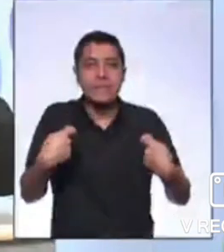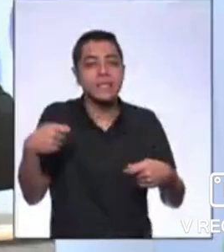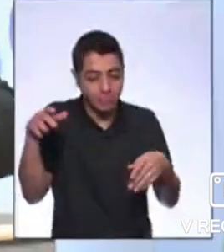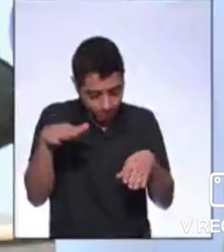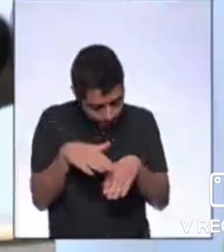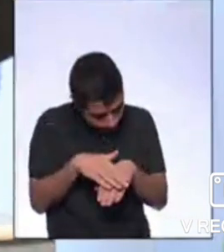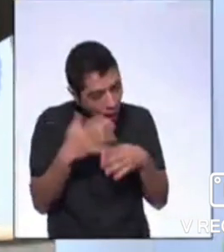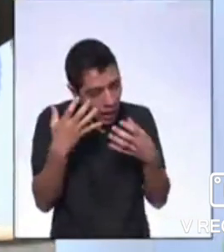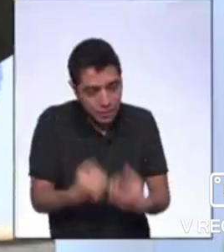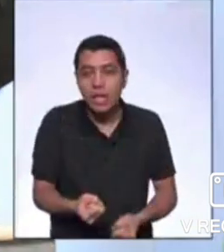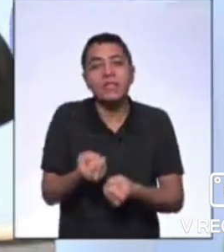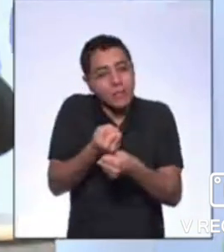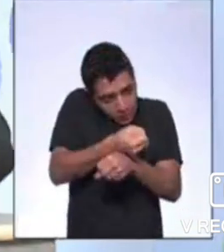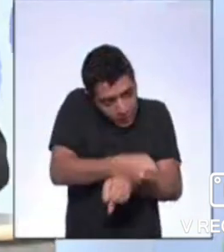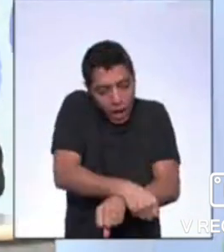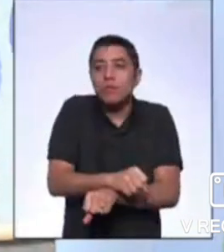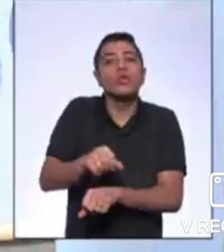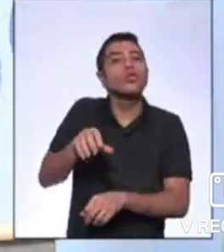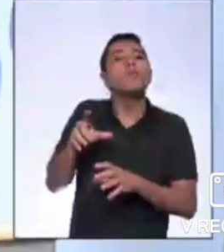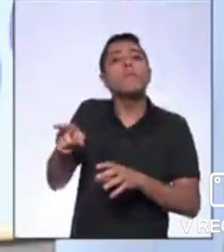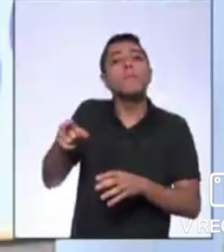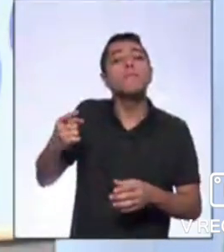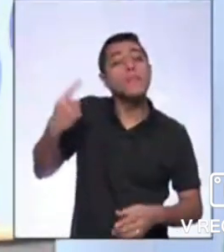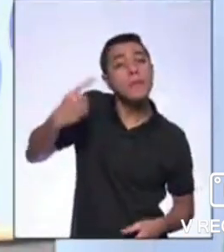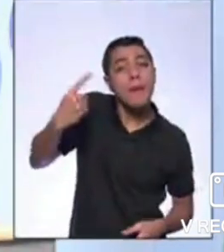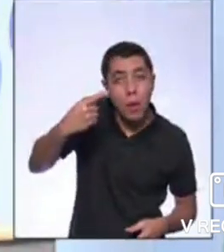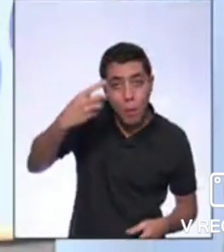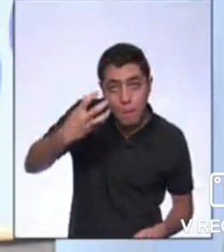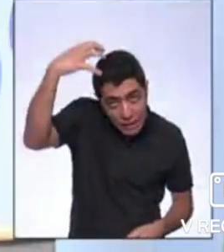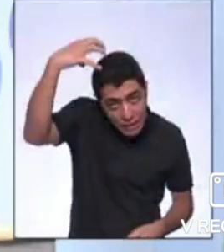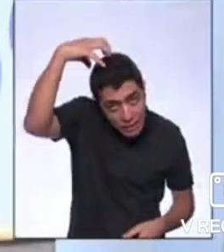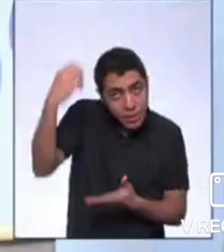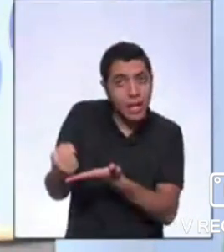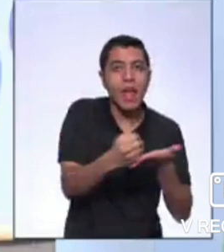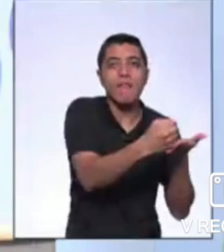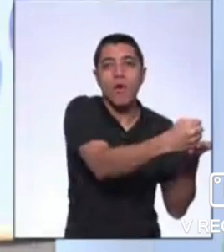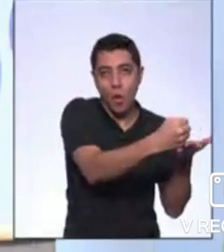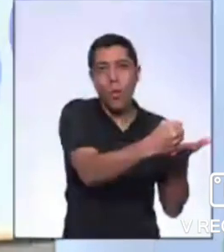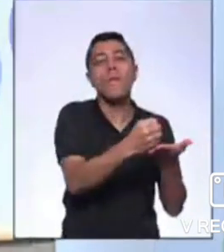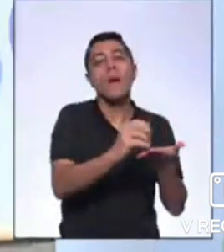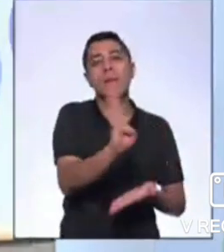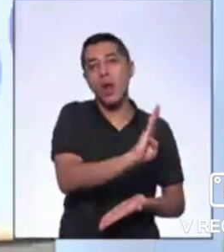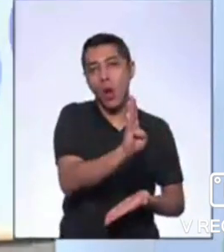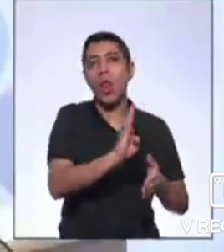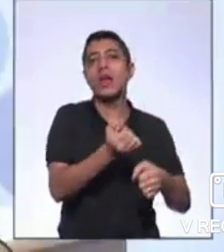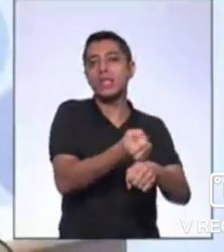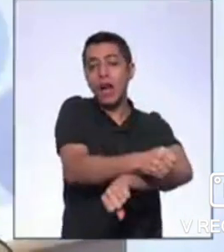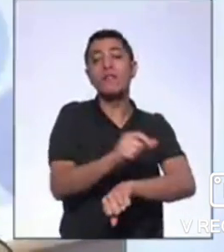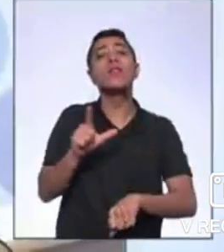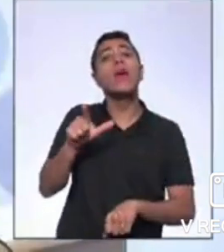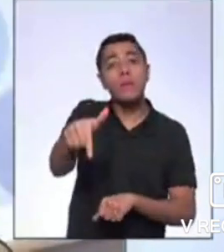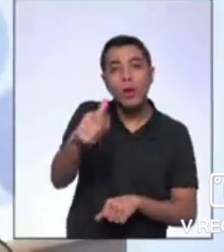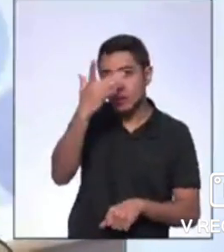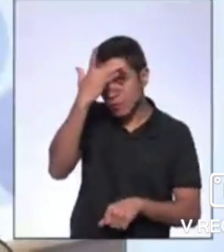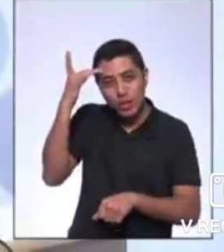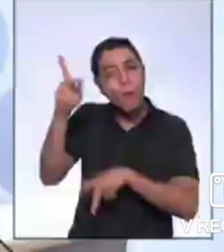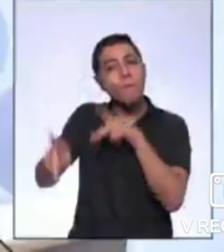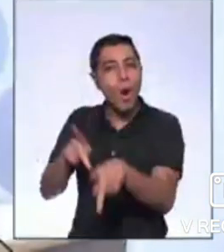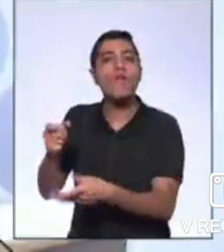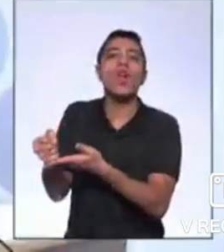e depois foi todo o povo como cativos por 70 anos na Babilônia. Pois é, então o povo hebreu,